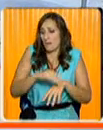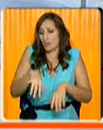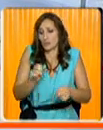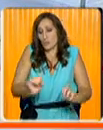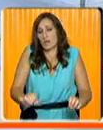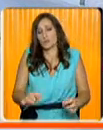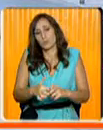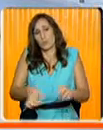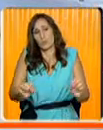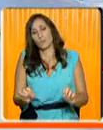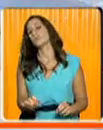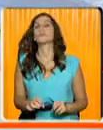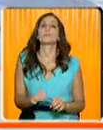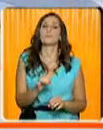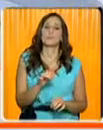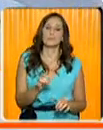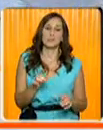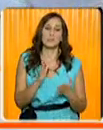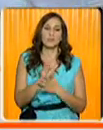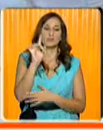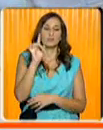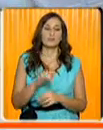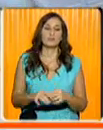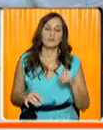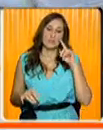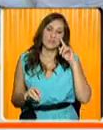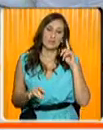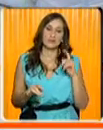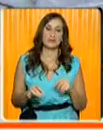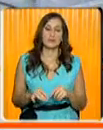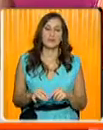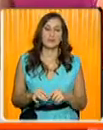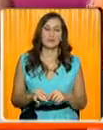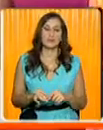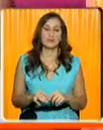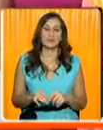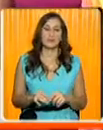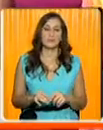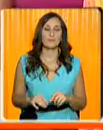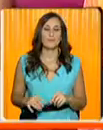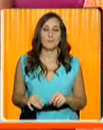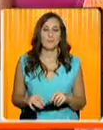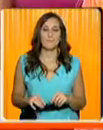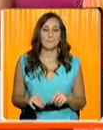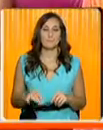eu acho que esse é o verdadeiro problema. Posso dizer só uma coisa? Agora tive um rasgo. Exatamente.